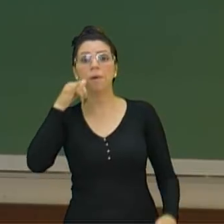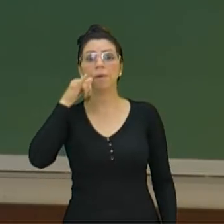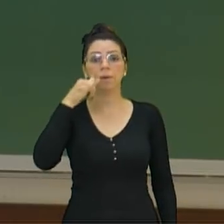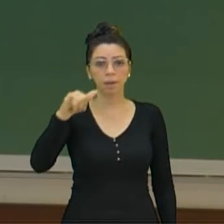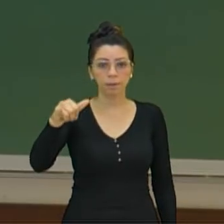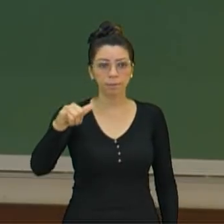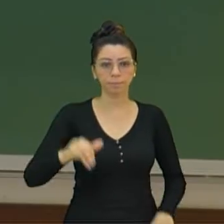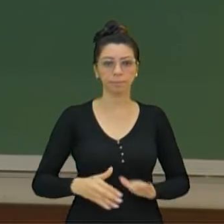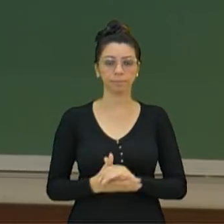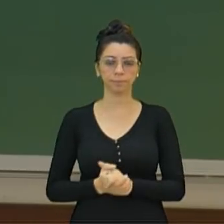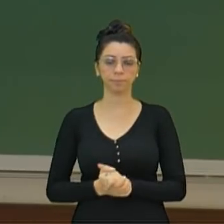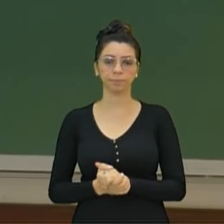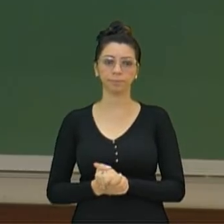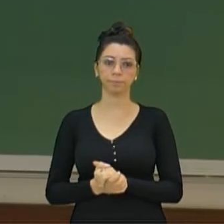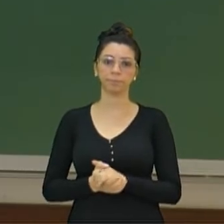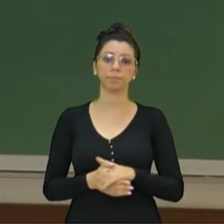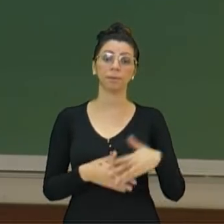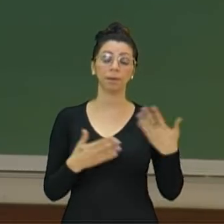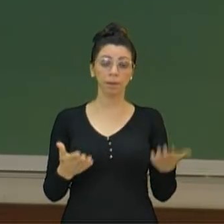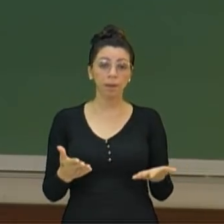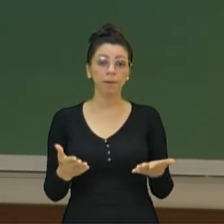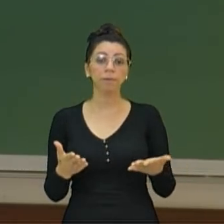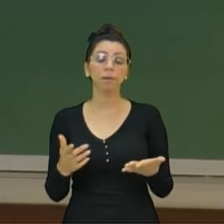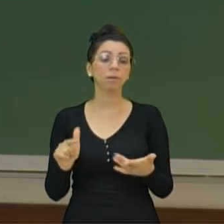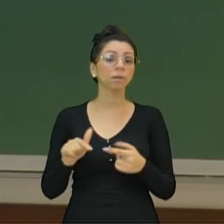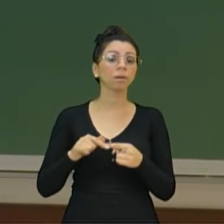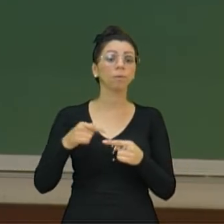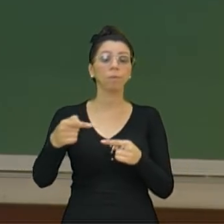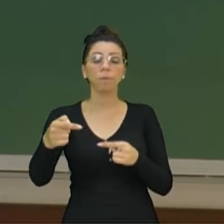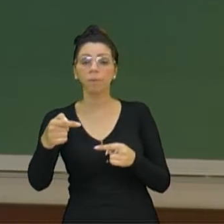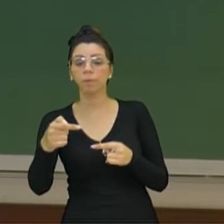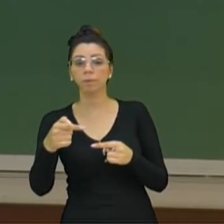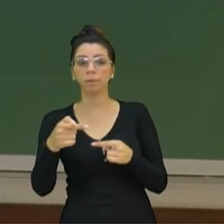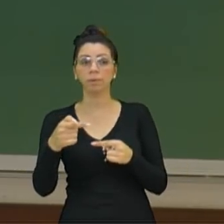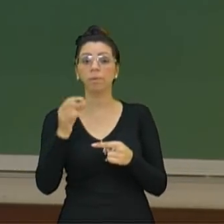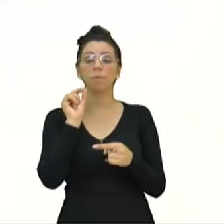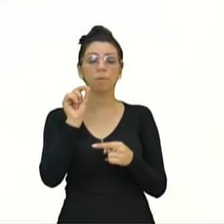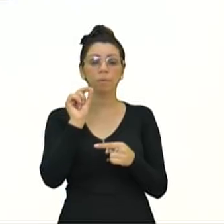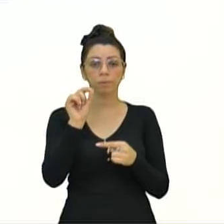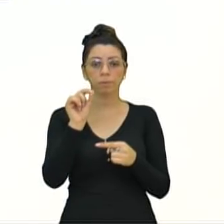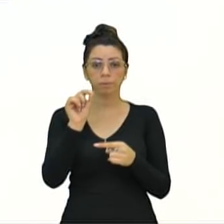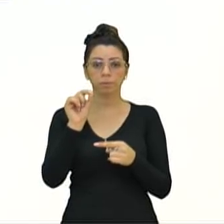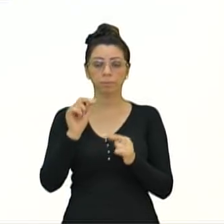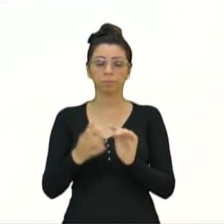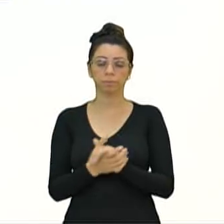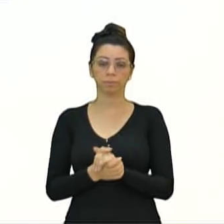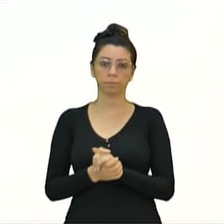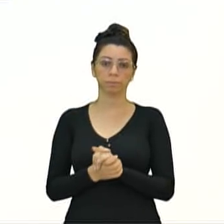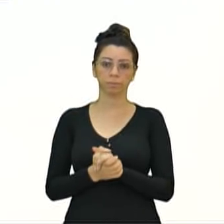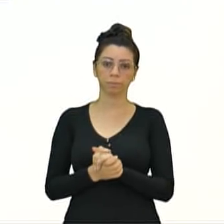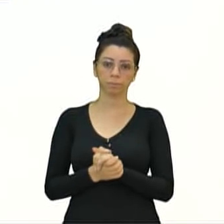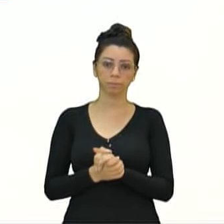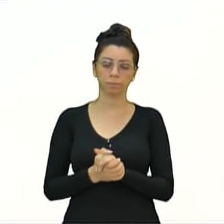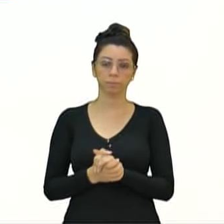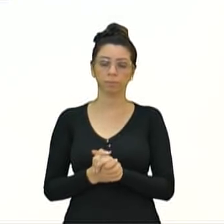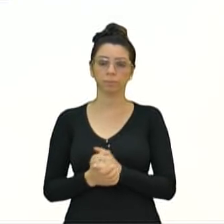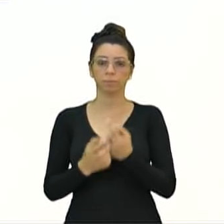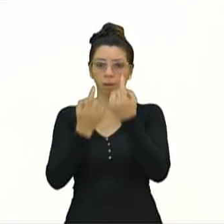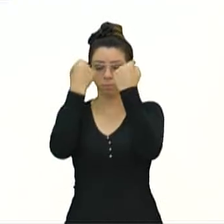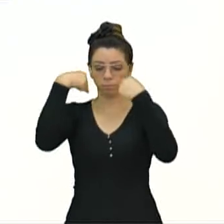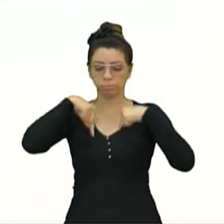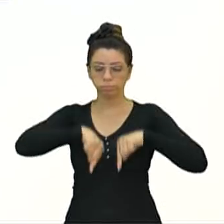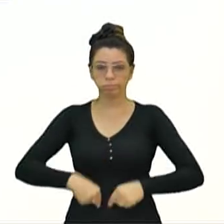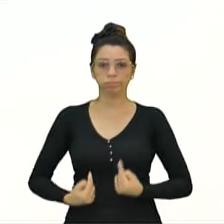elétrica. Porém, a gente vai ver uma outra transmissão daqui a pouco. Então, o fluxo da informação no neurônio